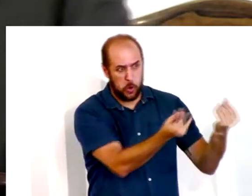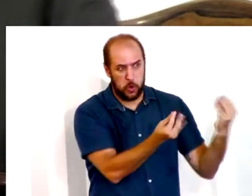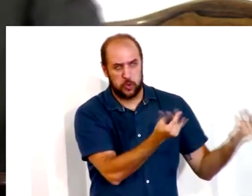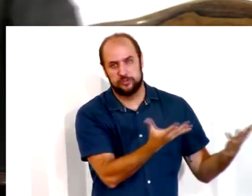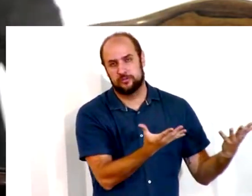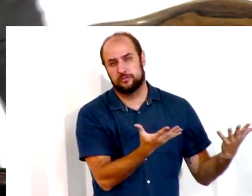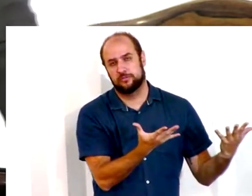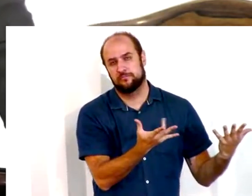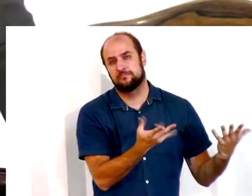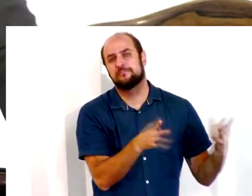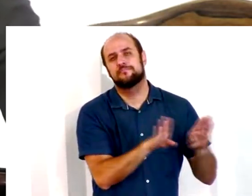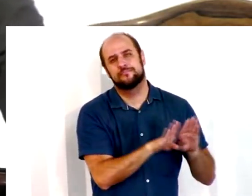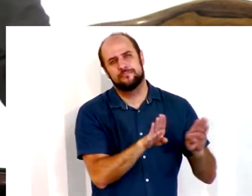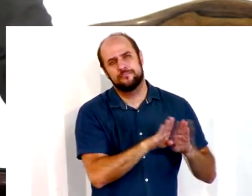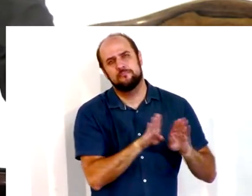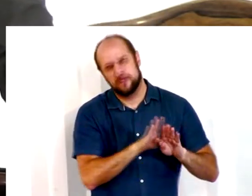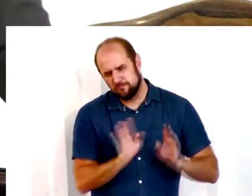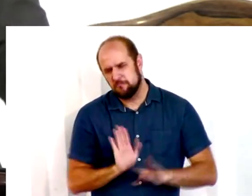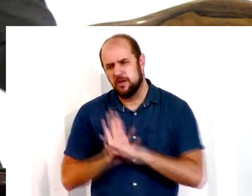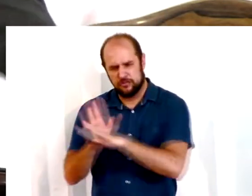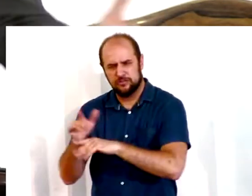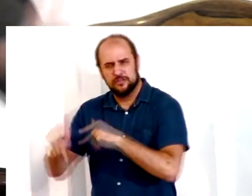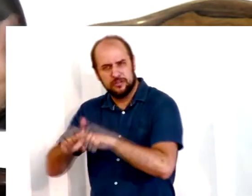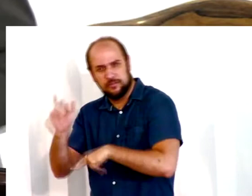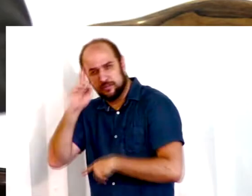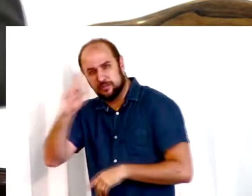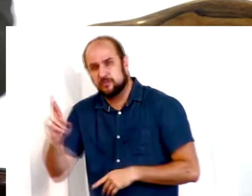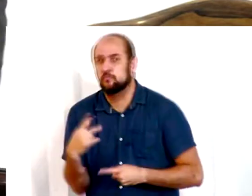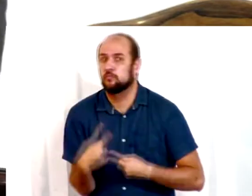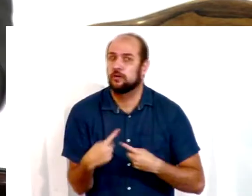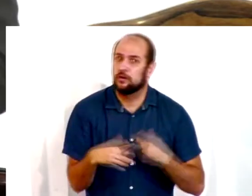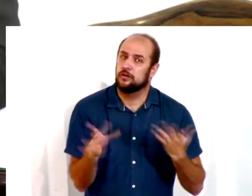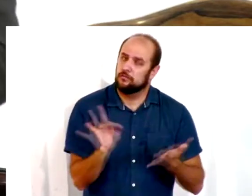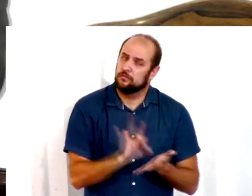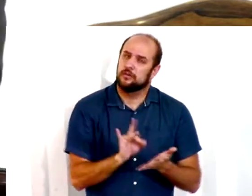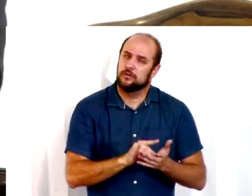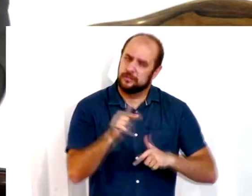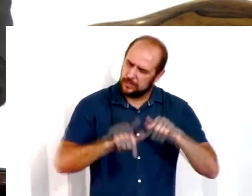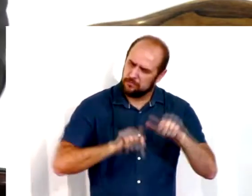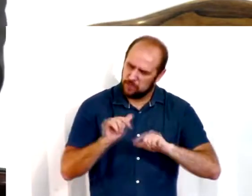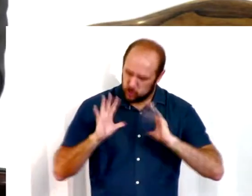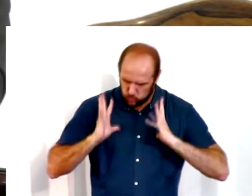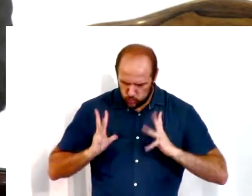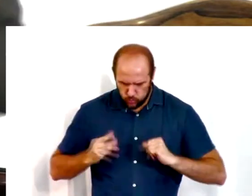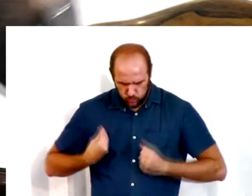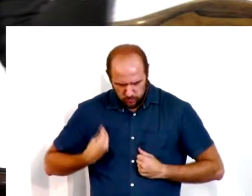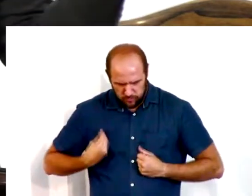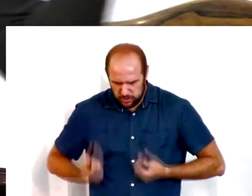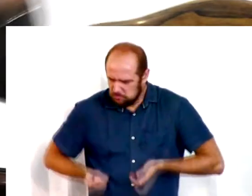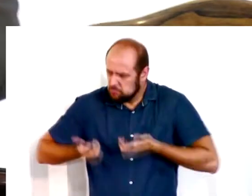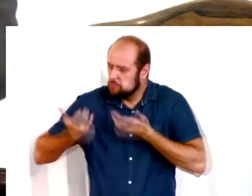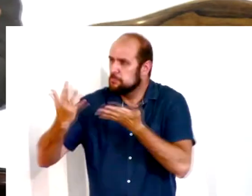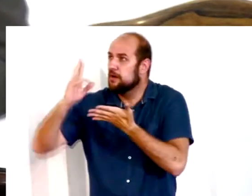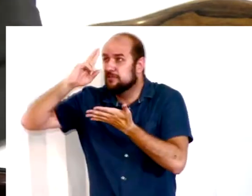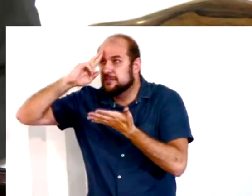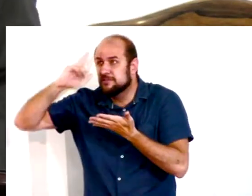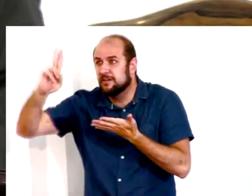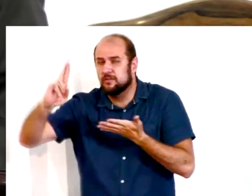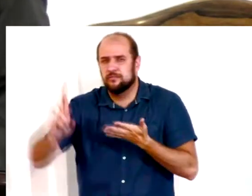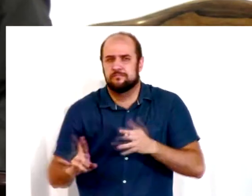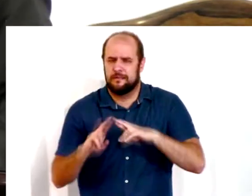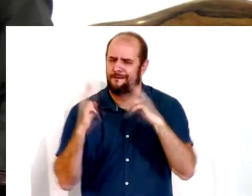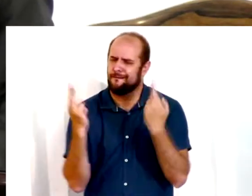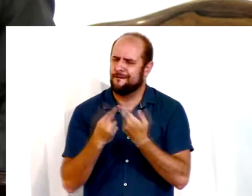obter, mas que seja também dedicado para a obra do Senhor. Afinal de contas, você trabalha para dedicar recursos para o